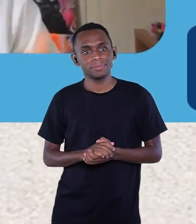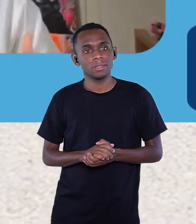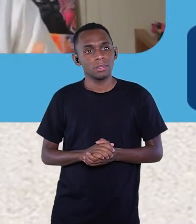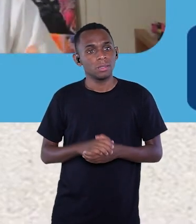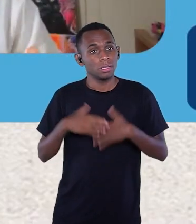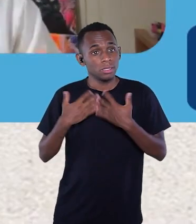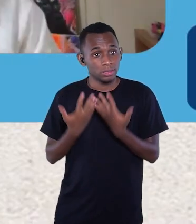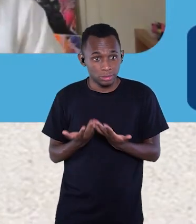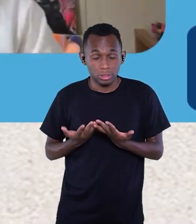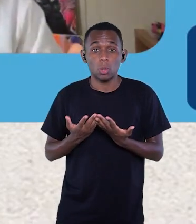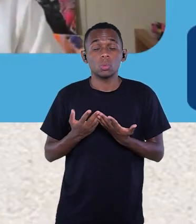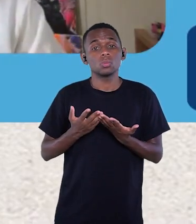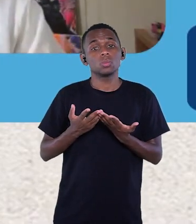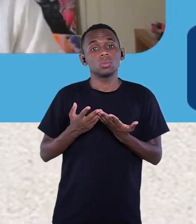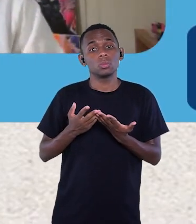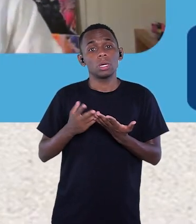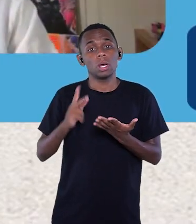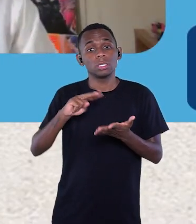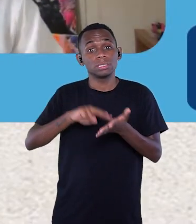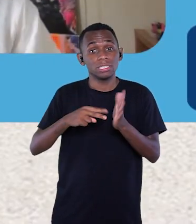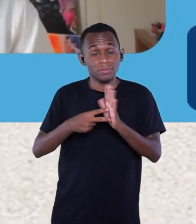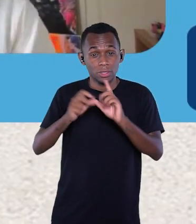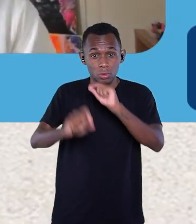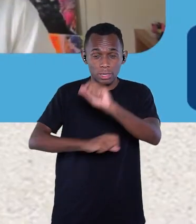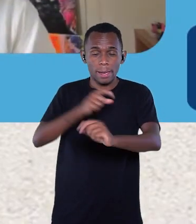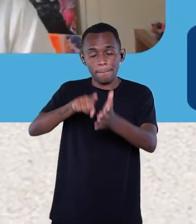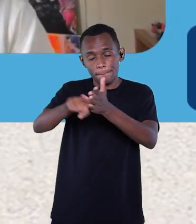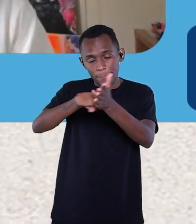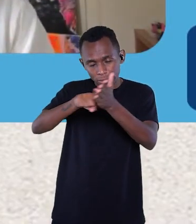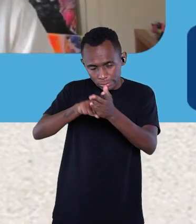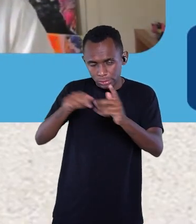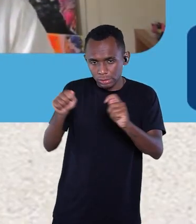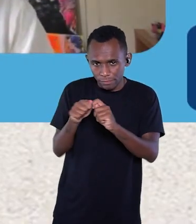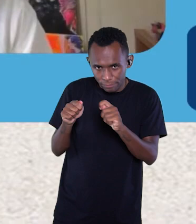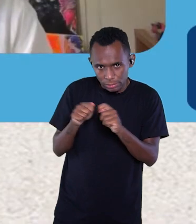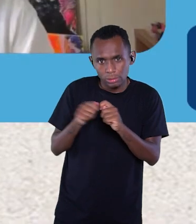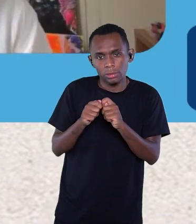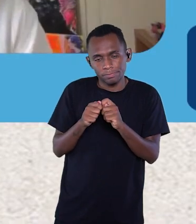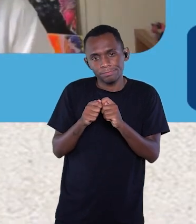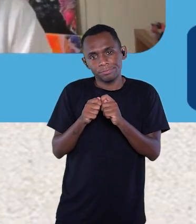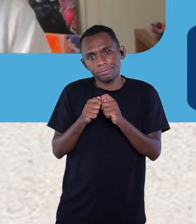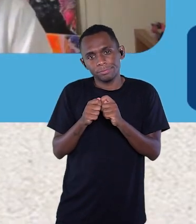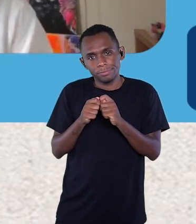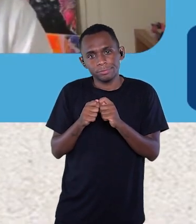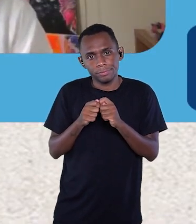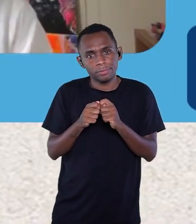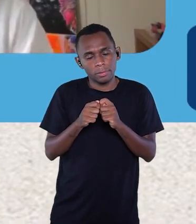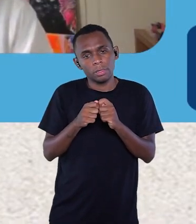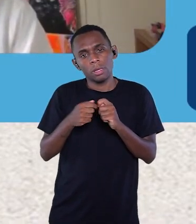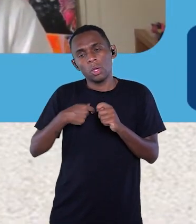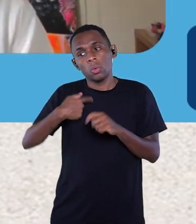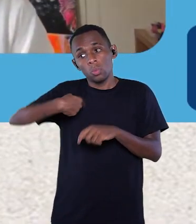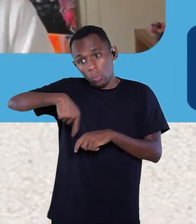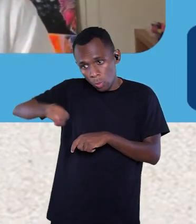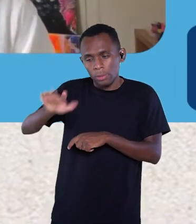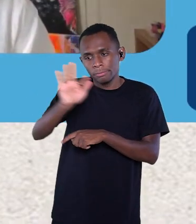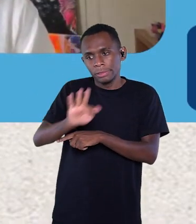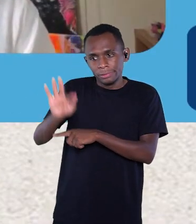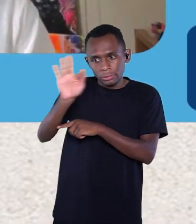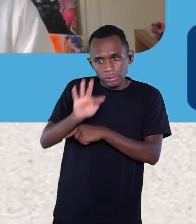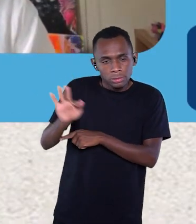Eu acho que, então, nesse sentido, fazer a pesquisa, eu acho que ela nasce assim, eu vou para a faculdade,